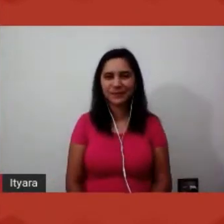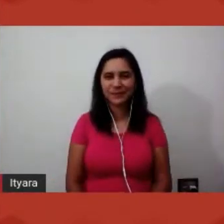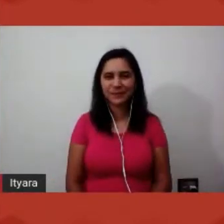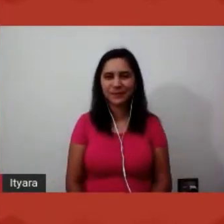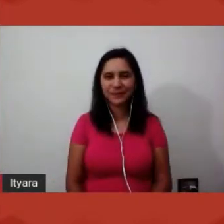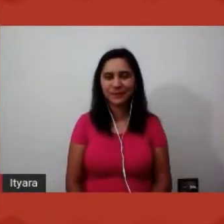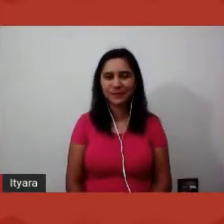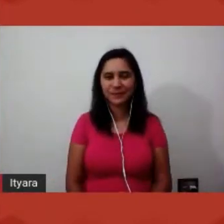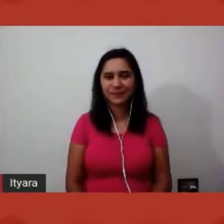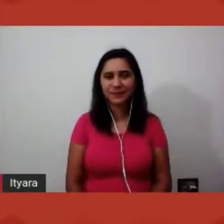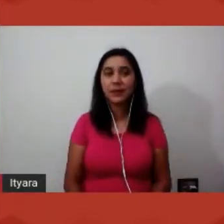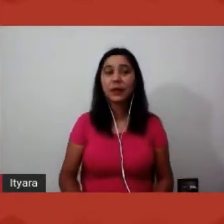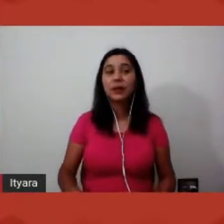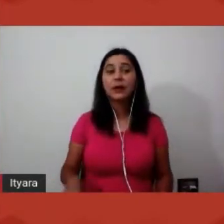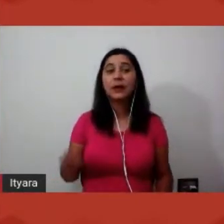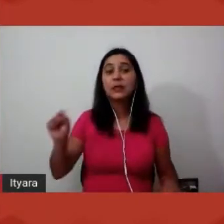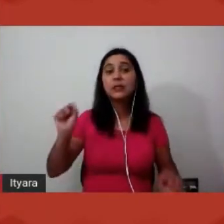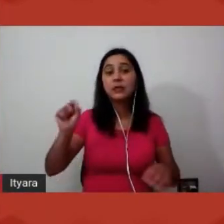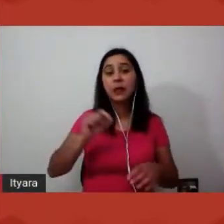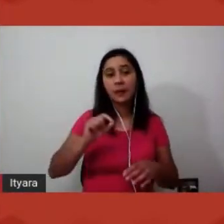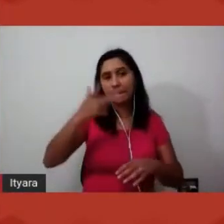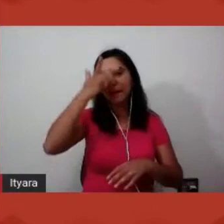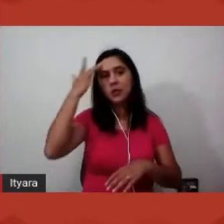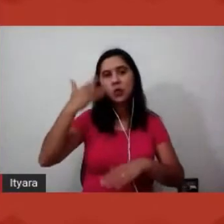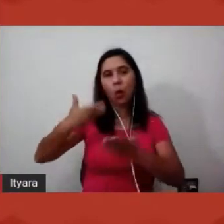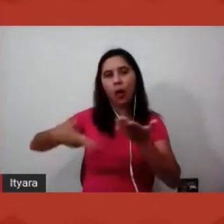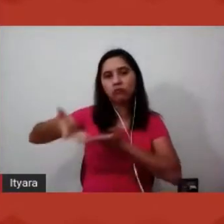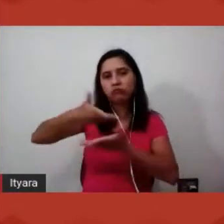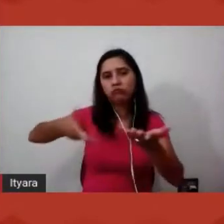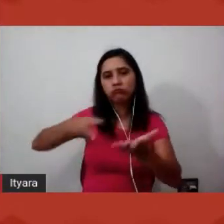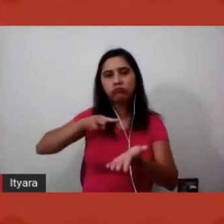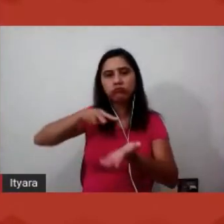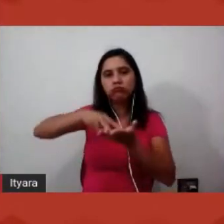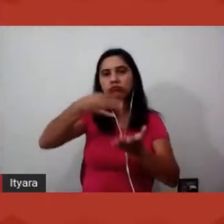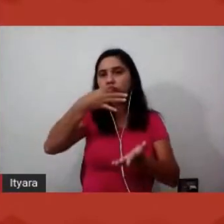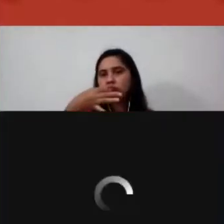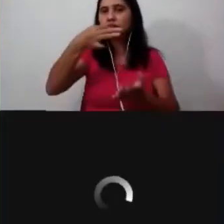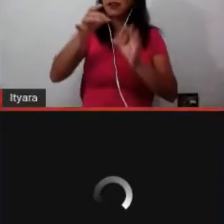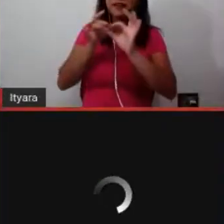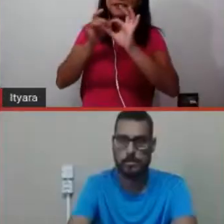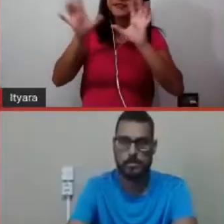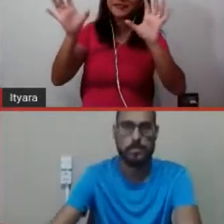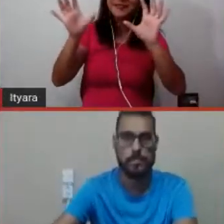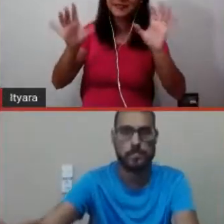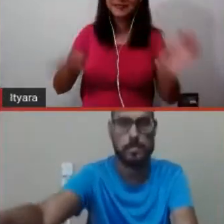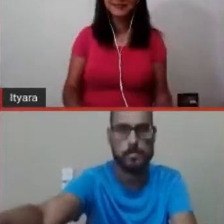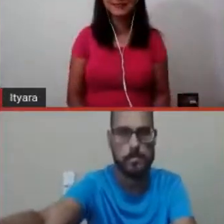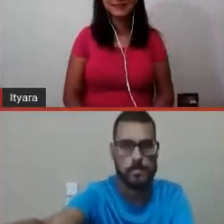Facilitadores, se vocês querem se colocar, fiquem à vontade.